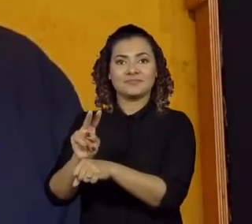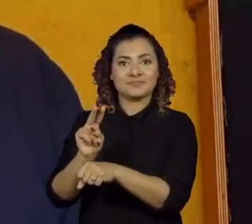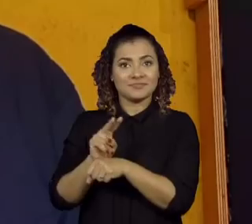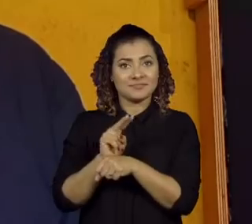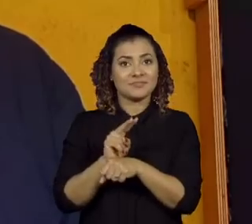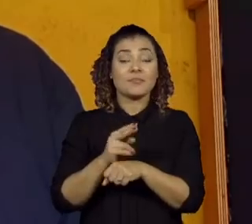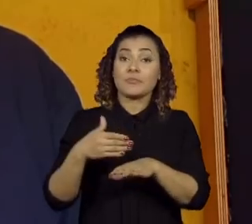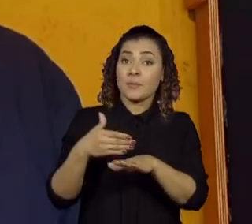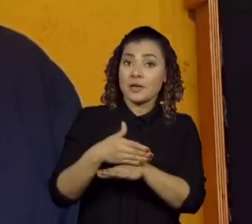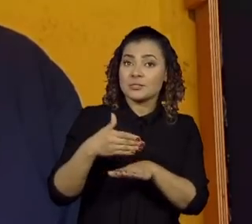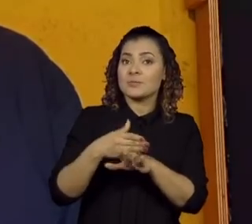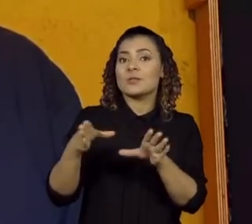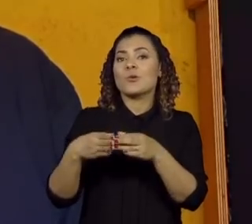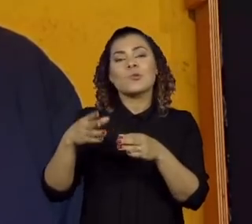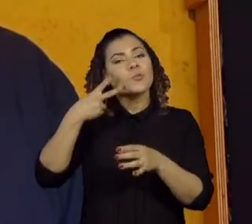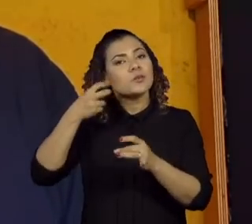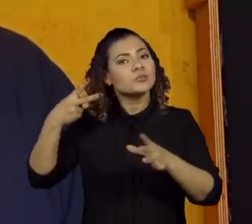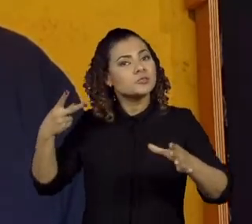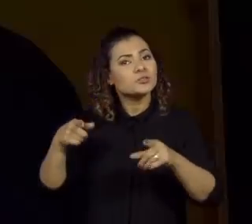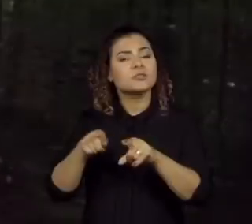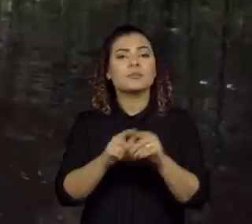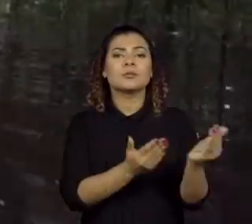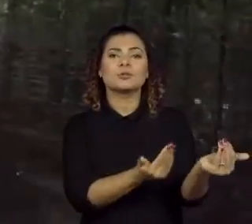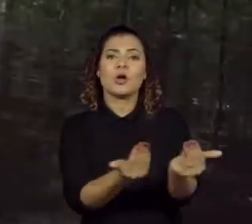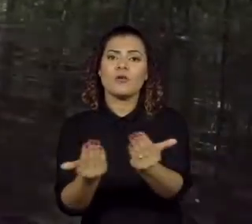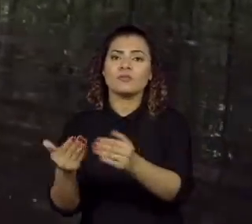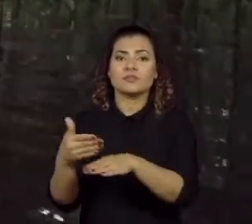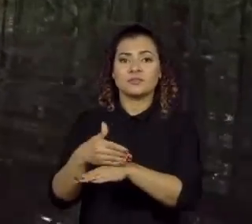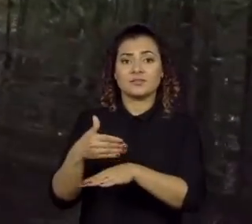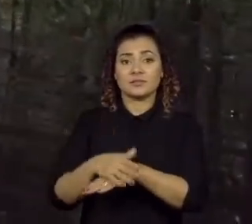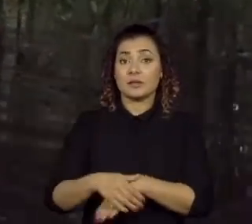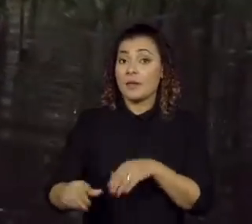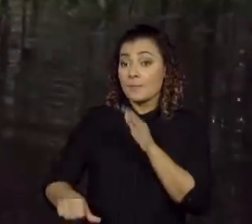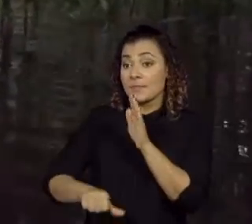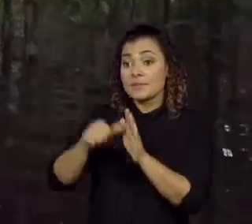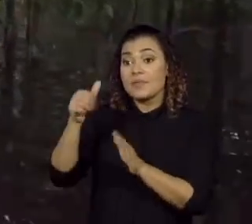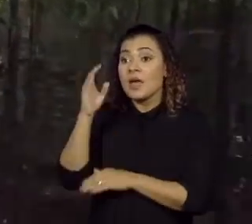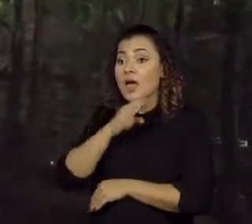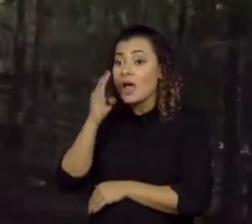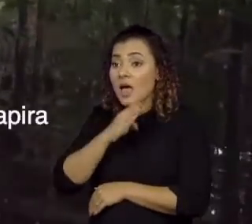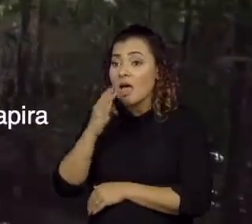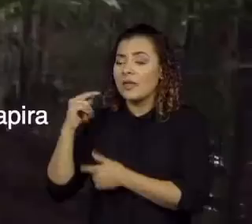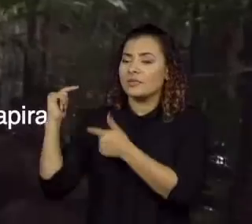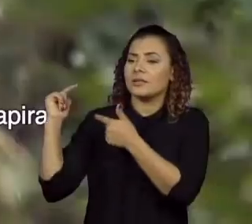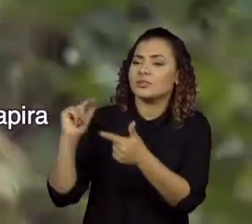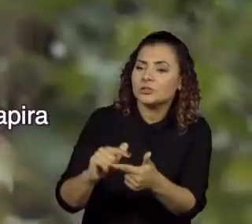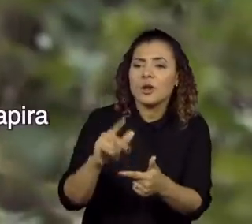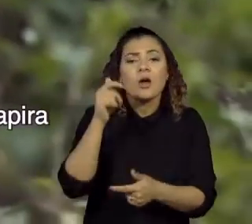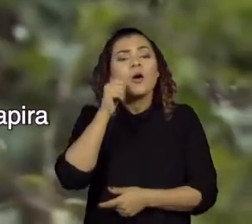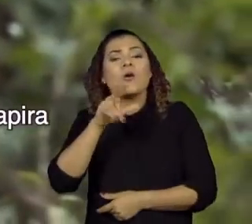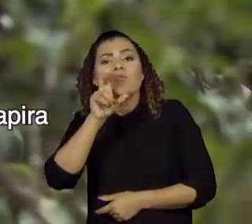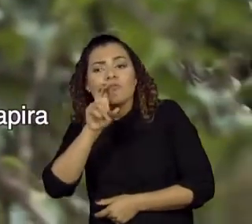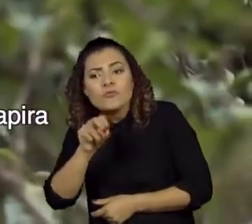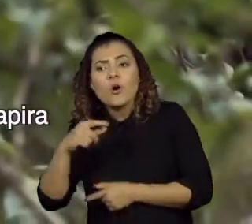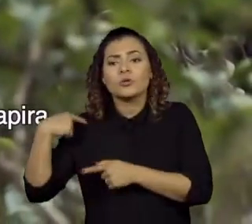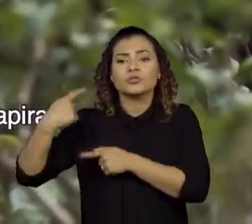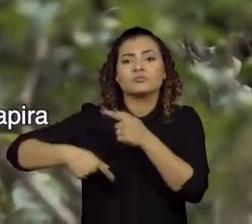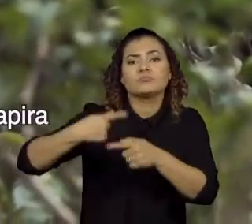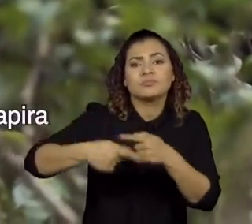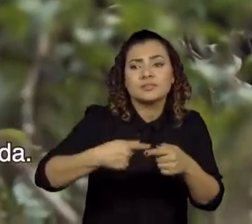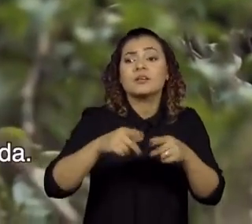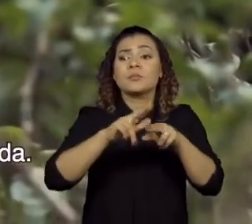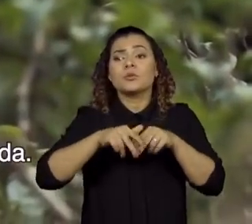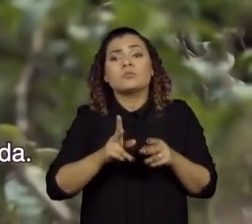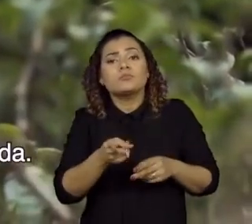com a participação dos povos indígenas, sobretudo com os jovens. Na dentro pensando o apito na com a herina ipe o pizza